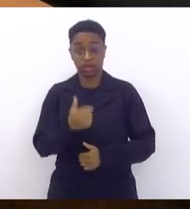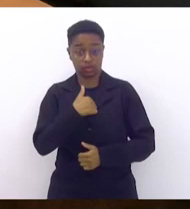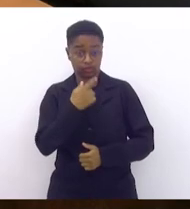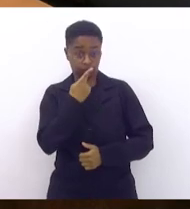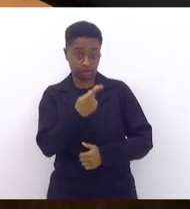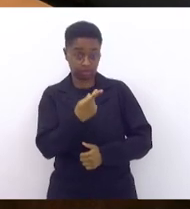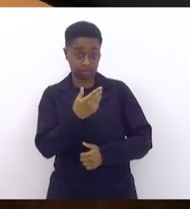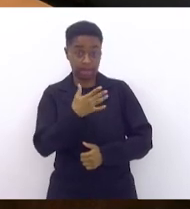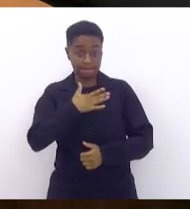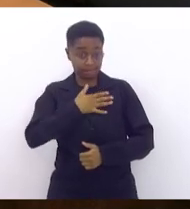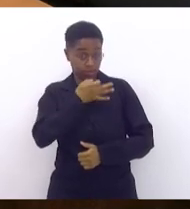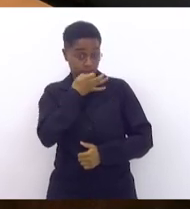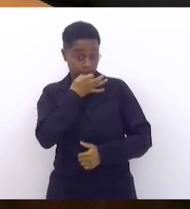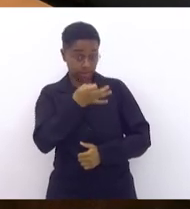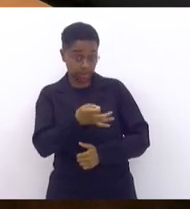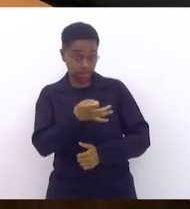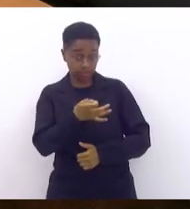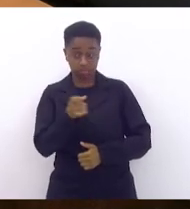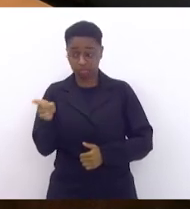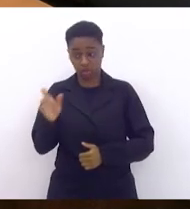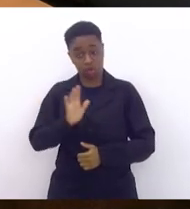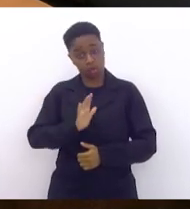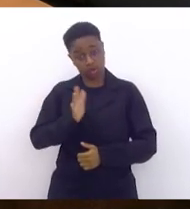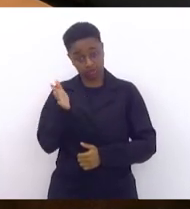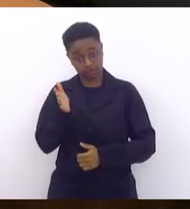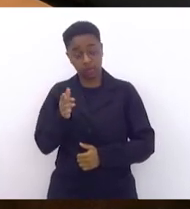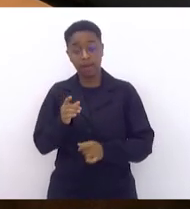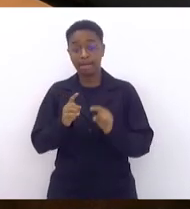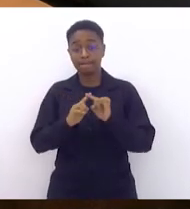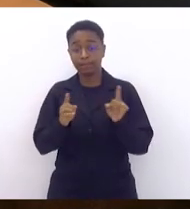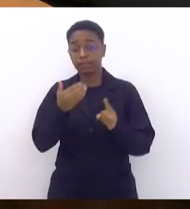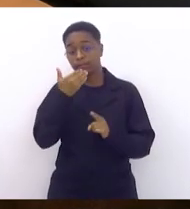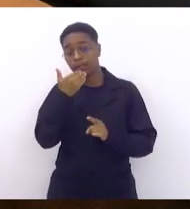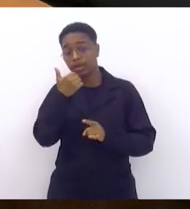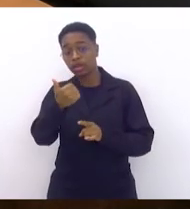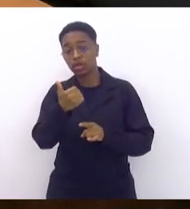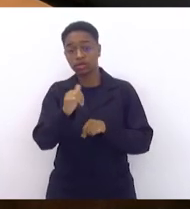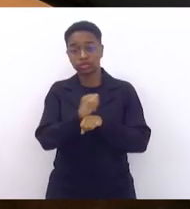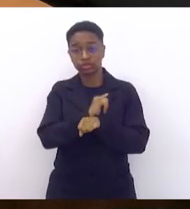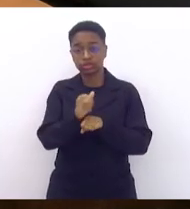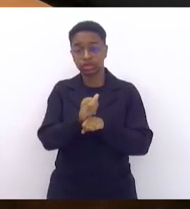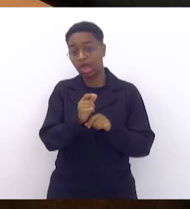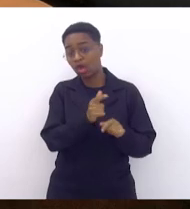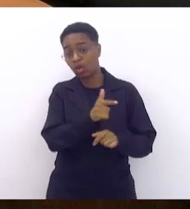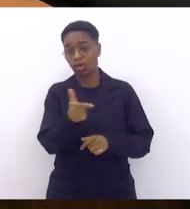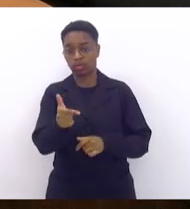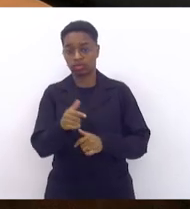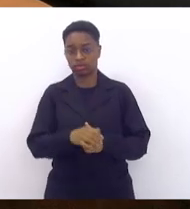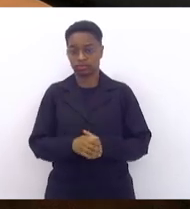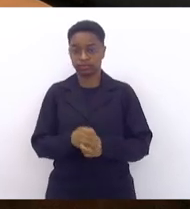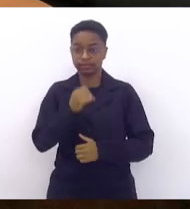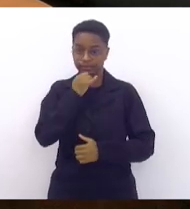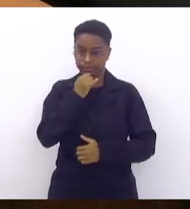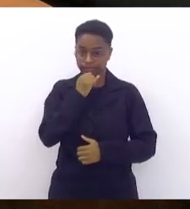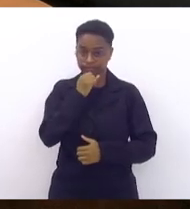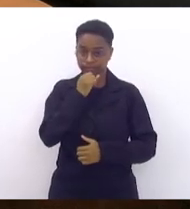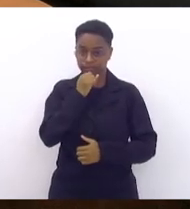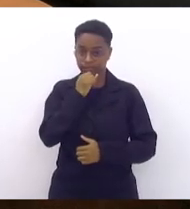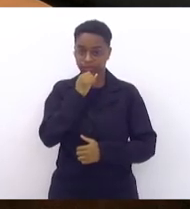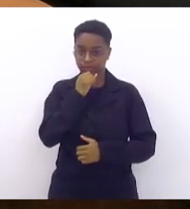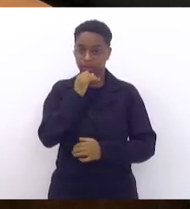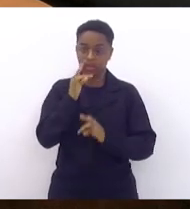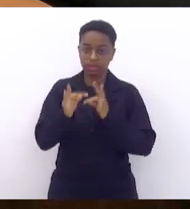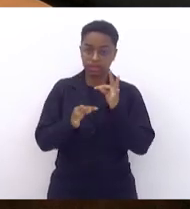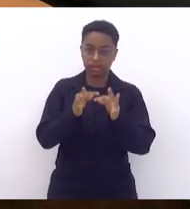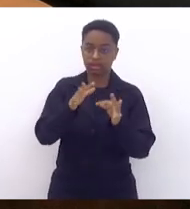bom, eu acho que é uma forma horrível e acho que a forma mais eficaz de combater é outra. Por exemplo, tratando como